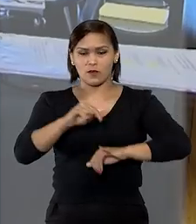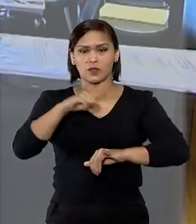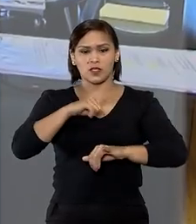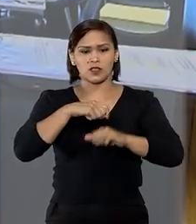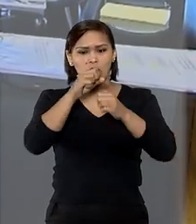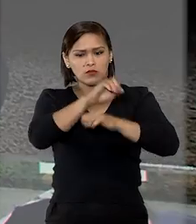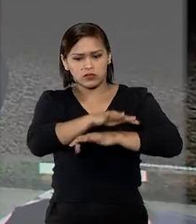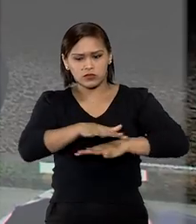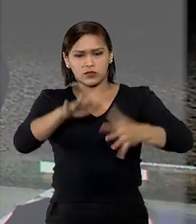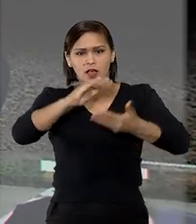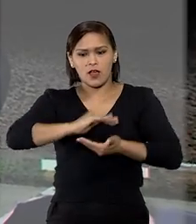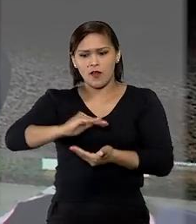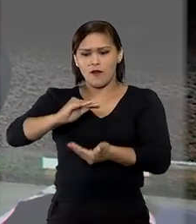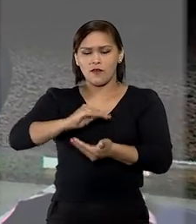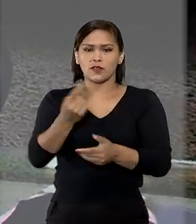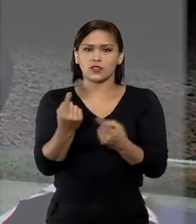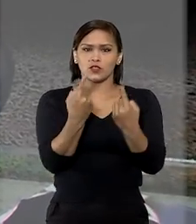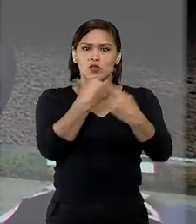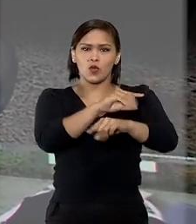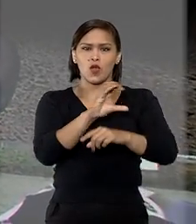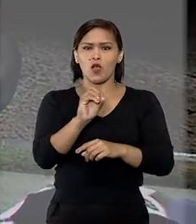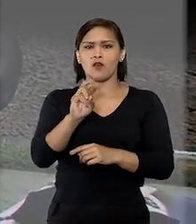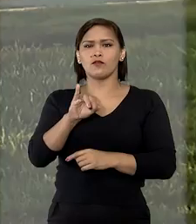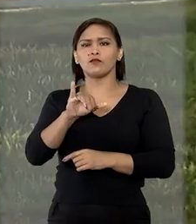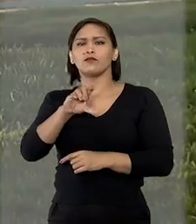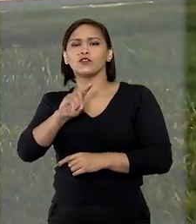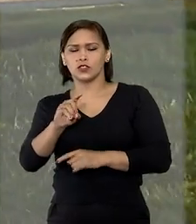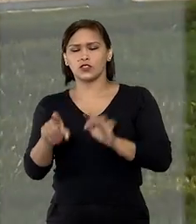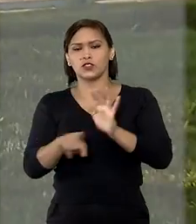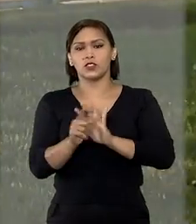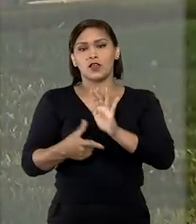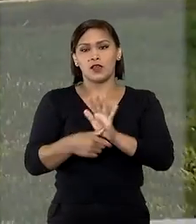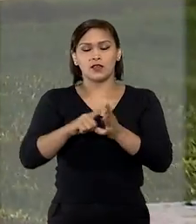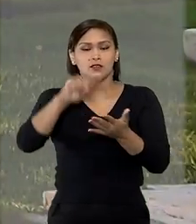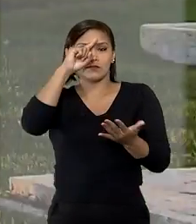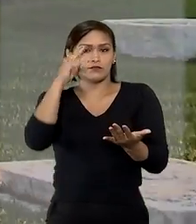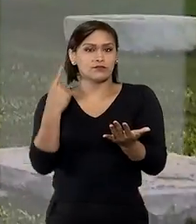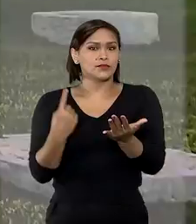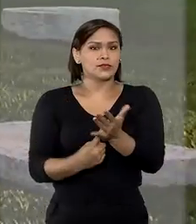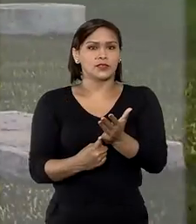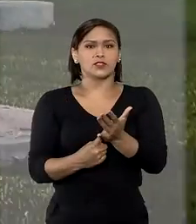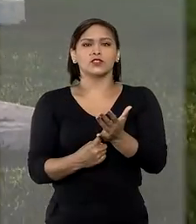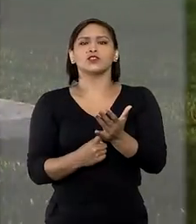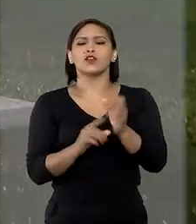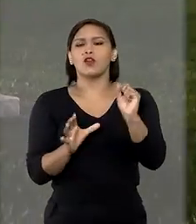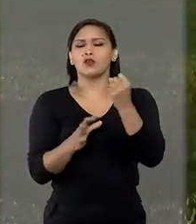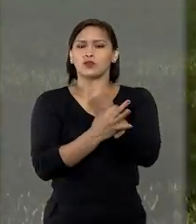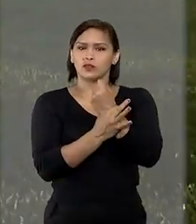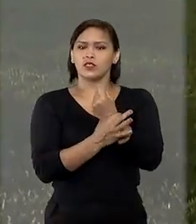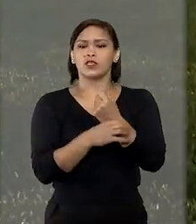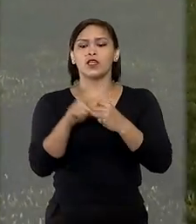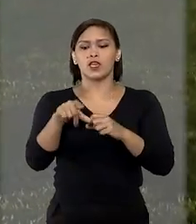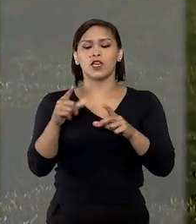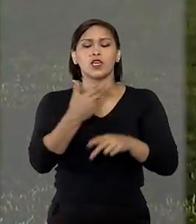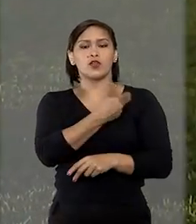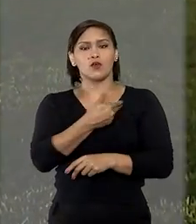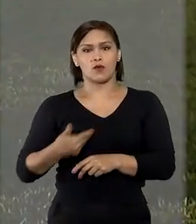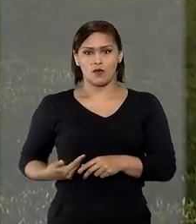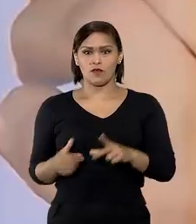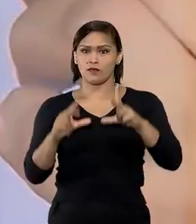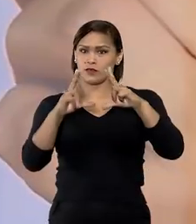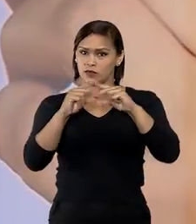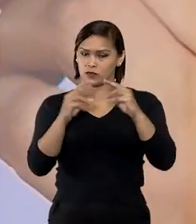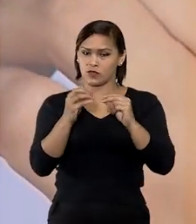sobre a distribuição de vacinas contra o vídeo 19 antes de decidir sobre o mandado de segurança em que o governo do Distrito